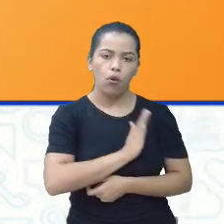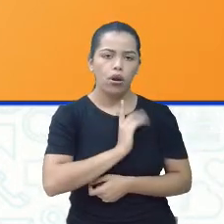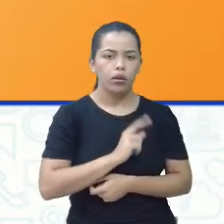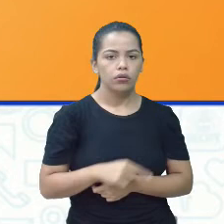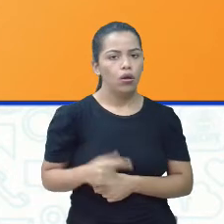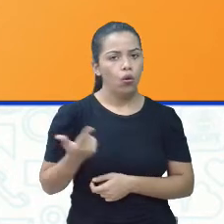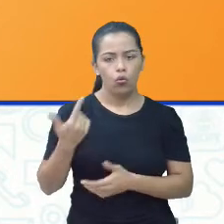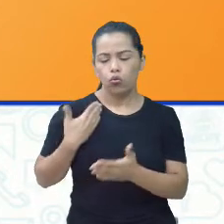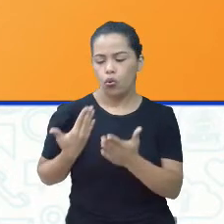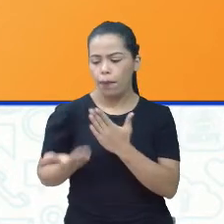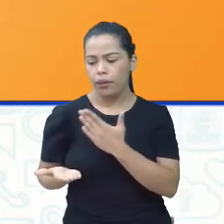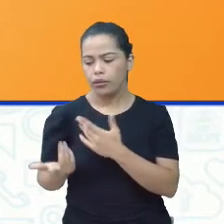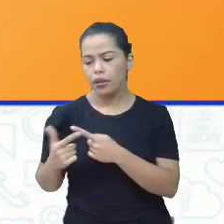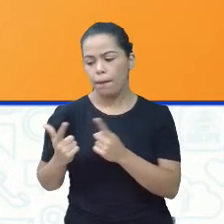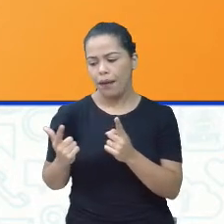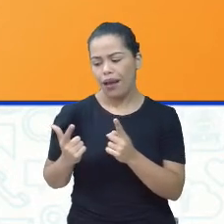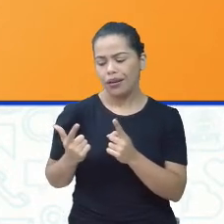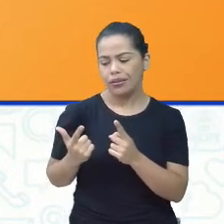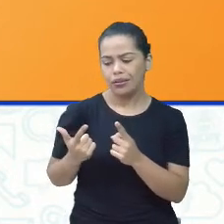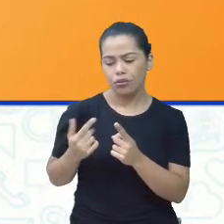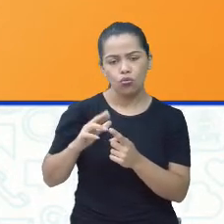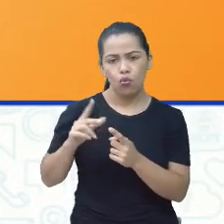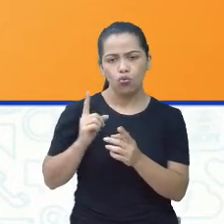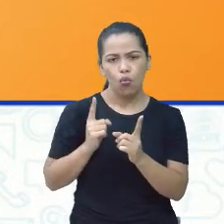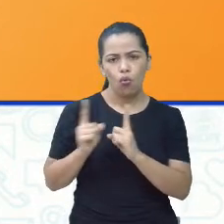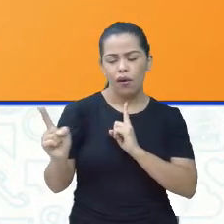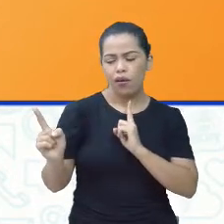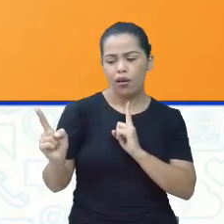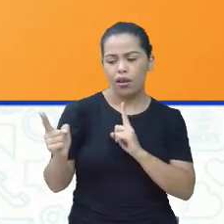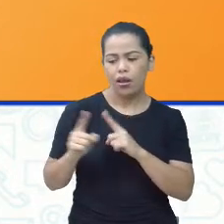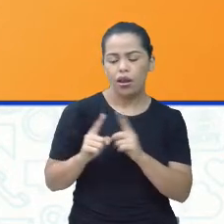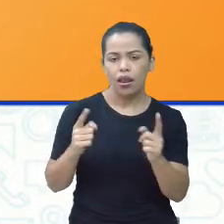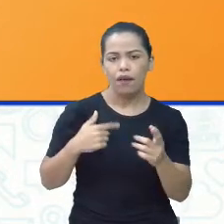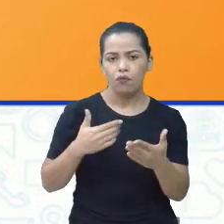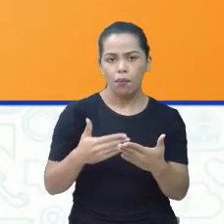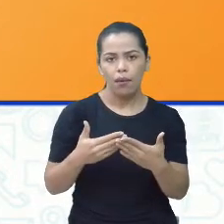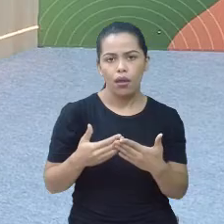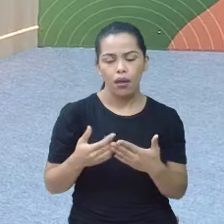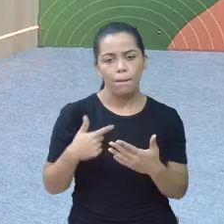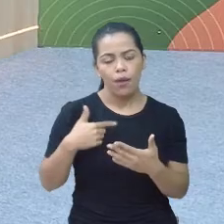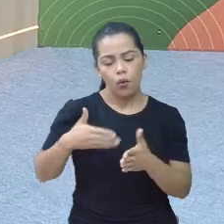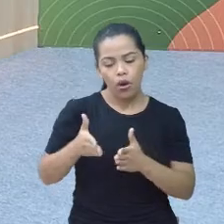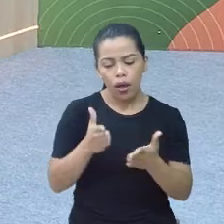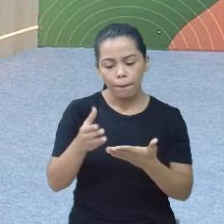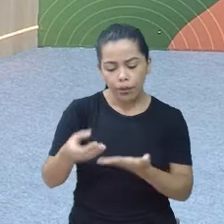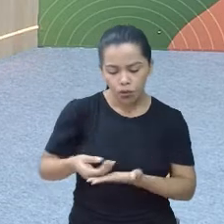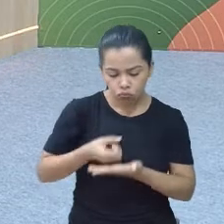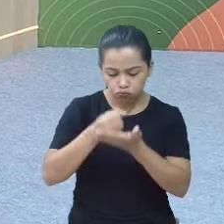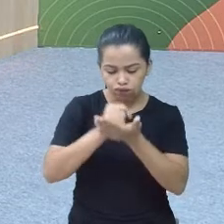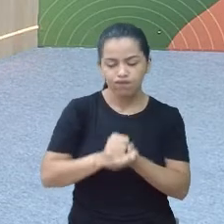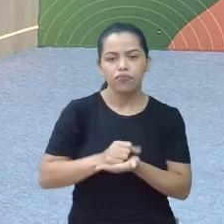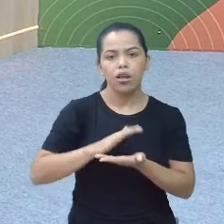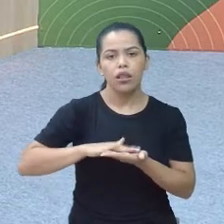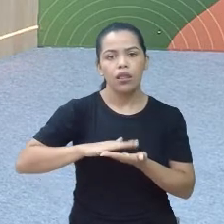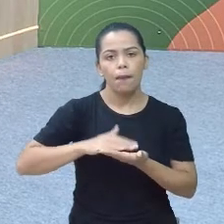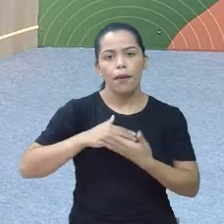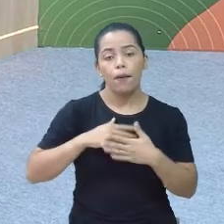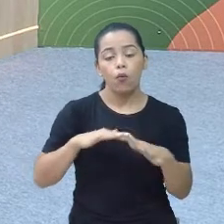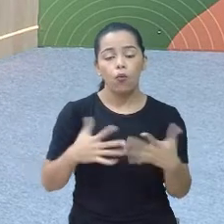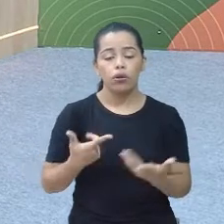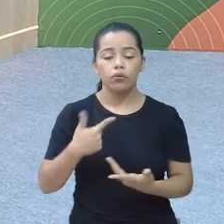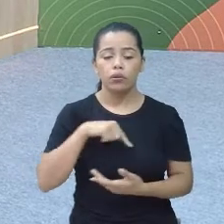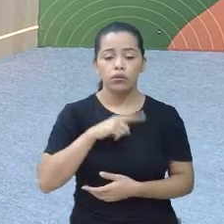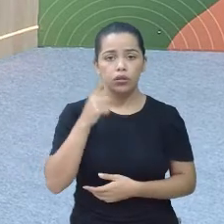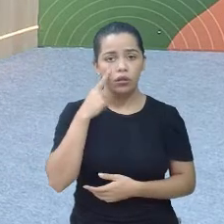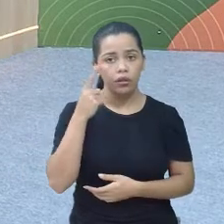mas desencontrada. Levo o meu rumo na minha mão. Então, quando a gente observa o poema de Cecília, a gente